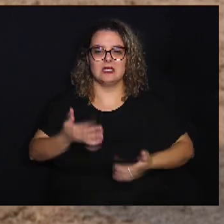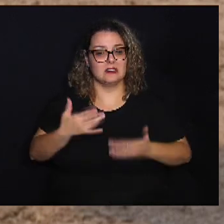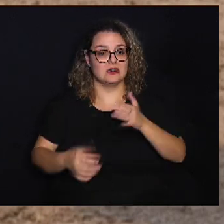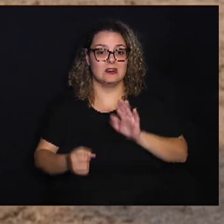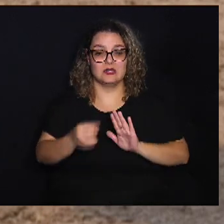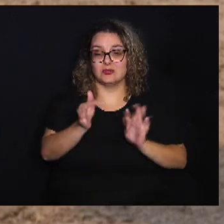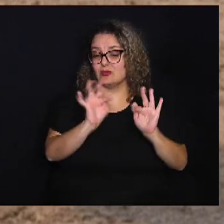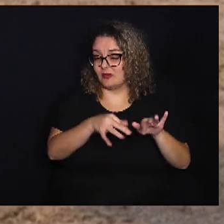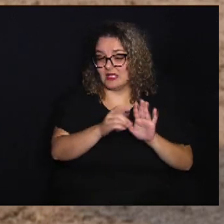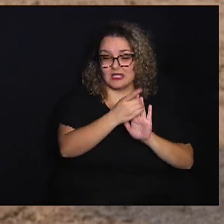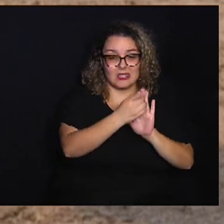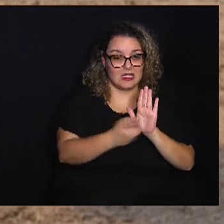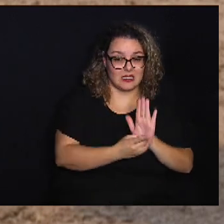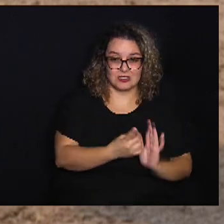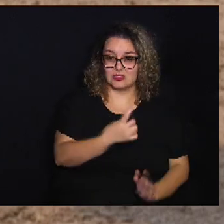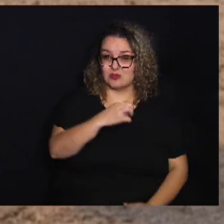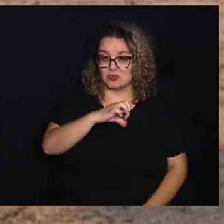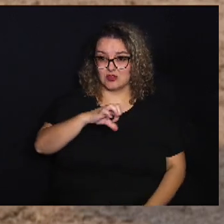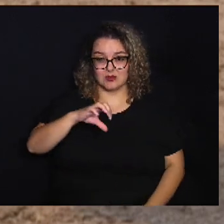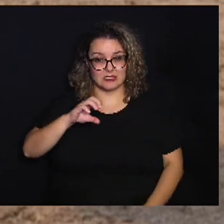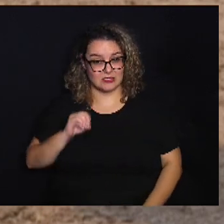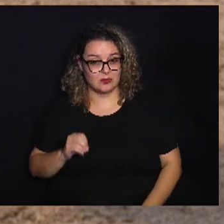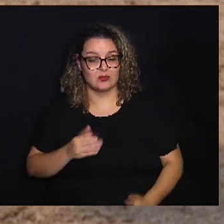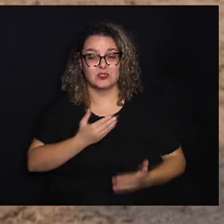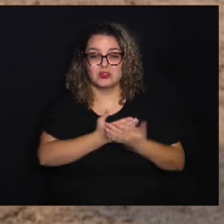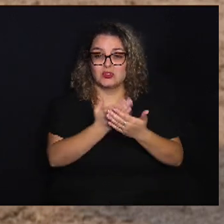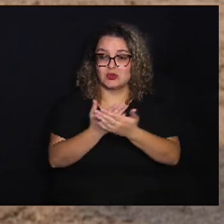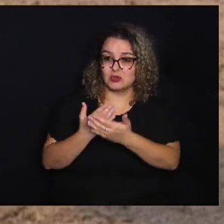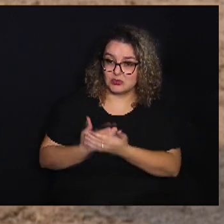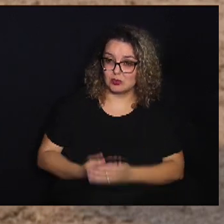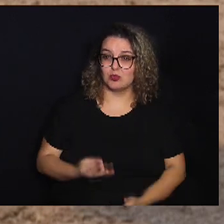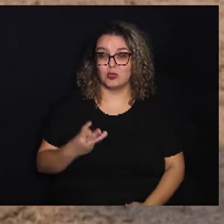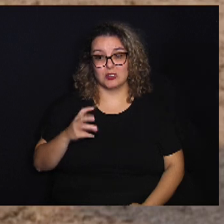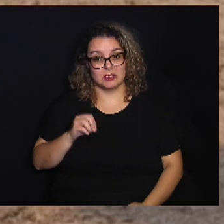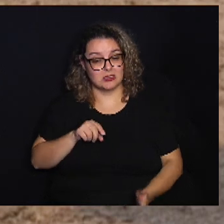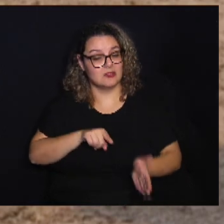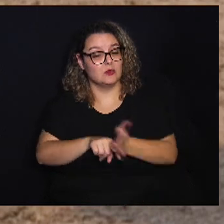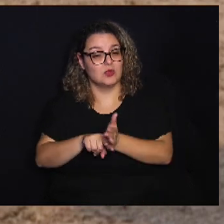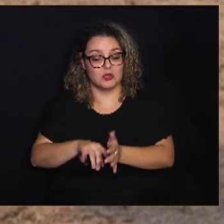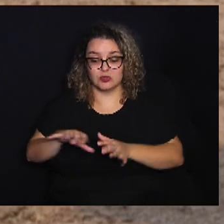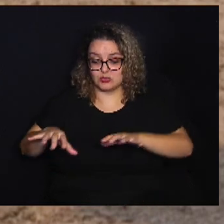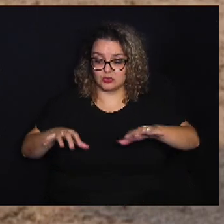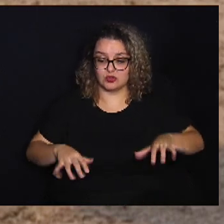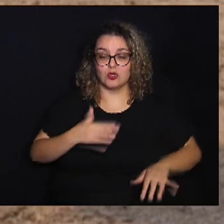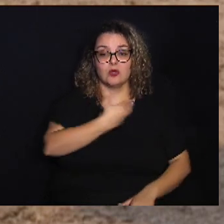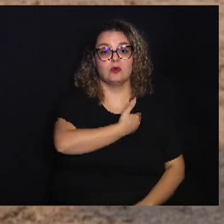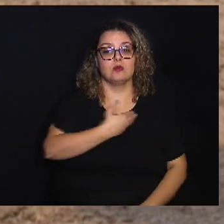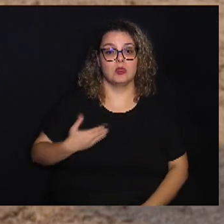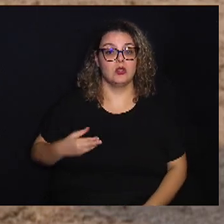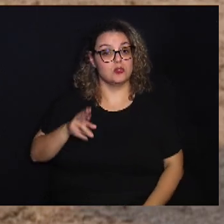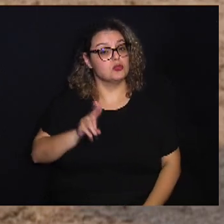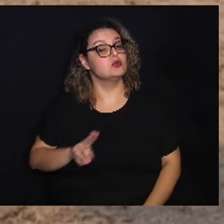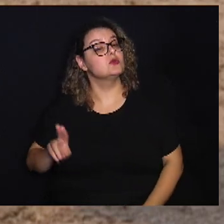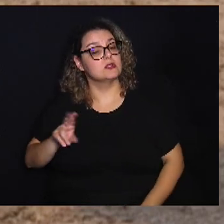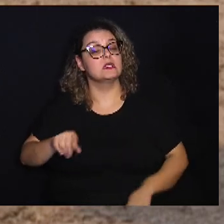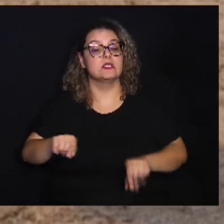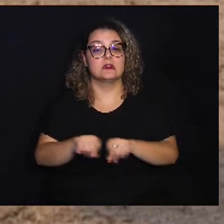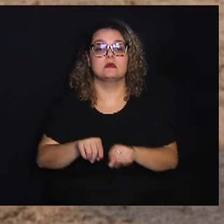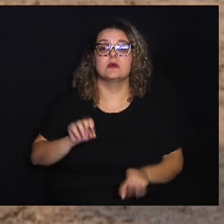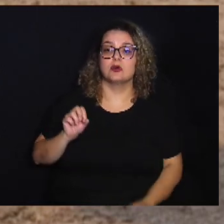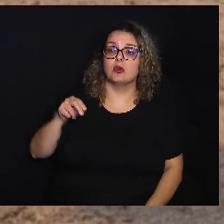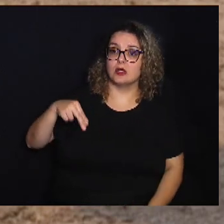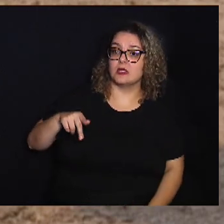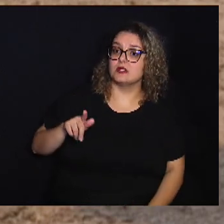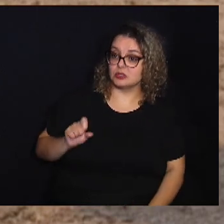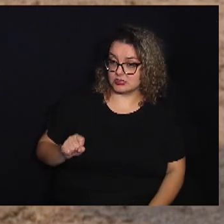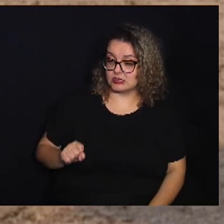de 1990. Um estudo realizado por 30 pesquisadores de órgãos públicos, universidades e ONGs